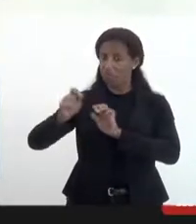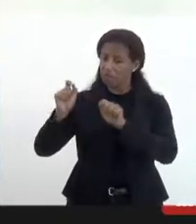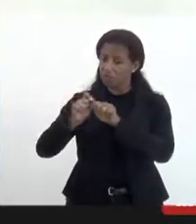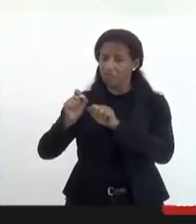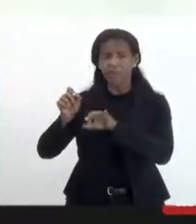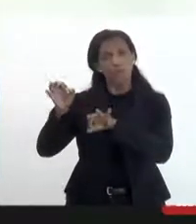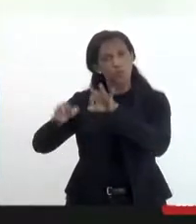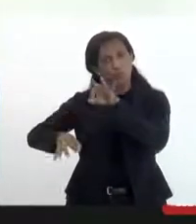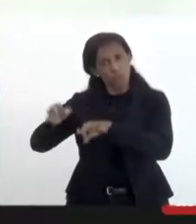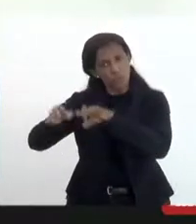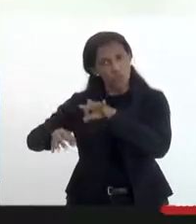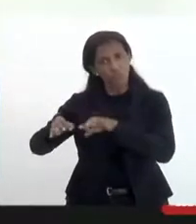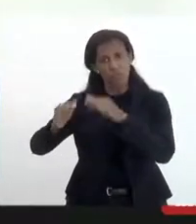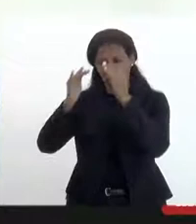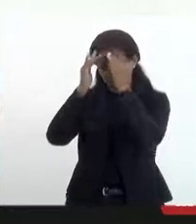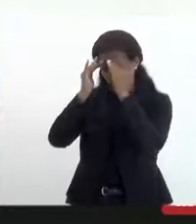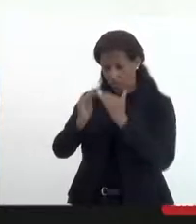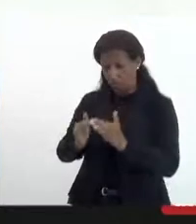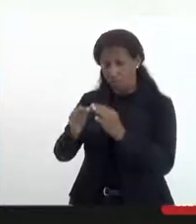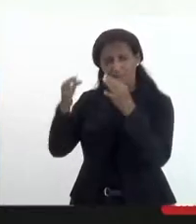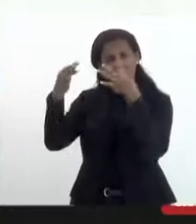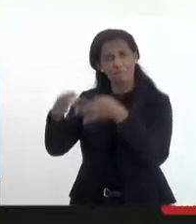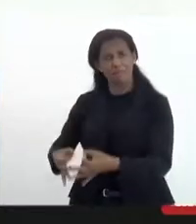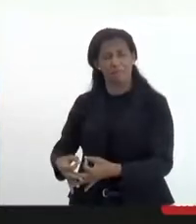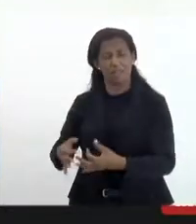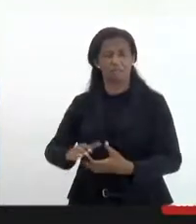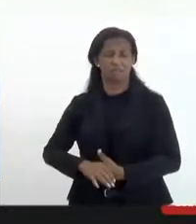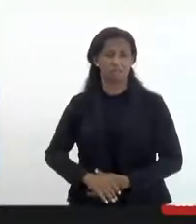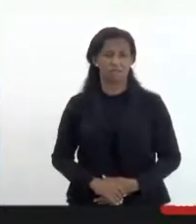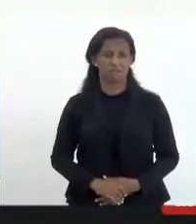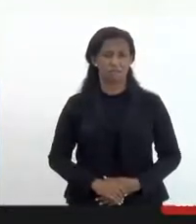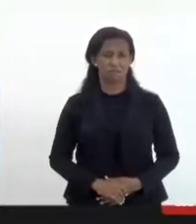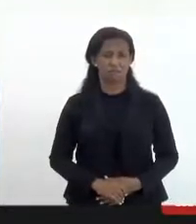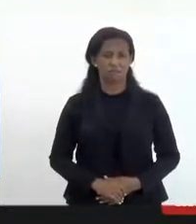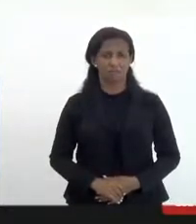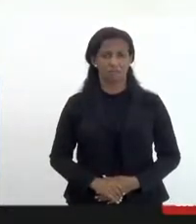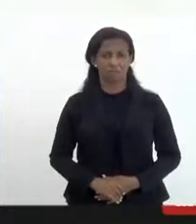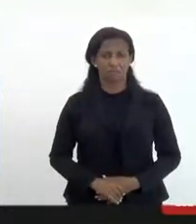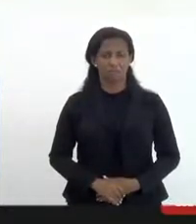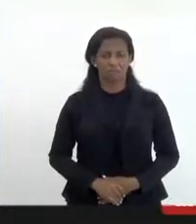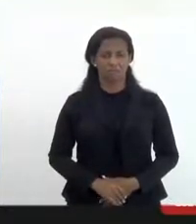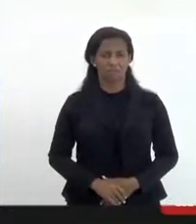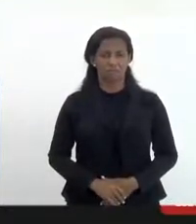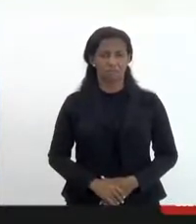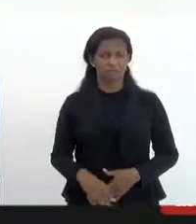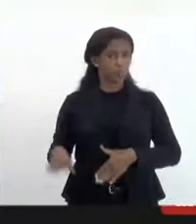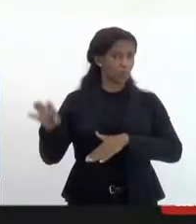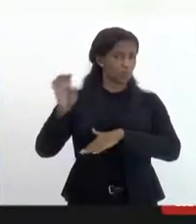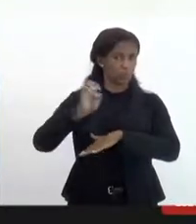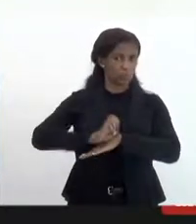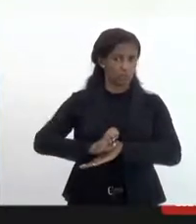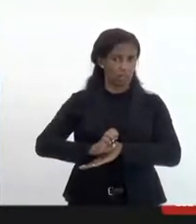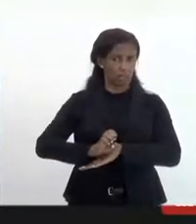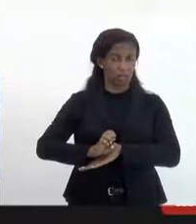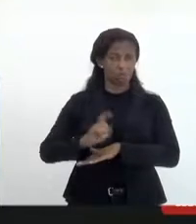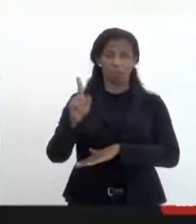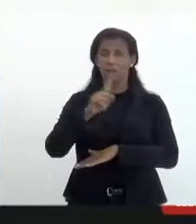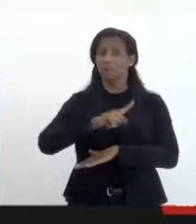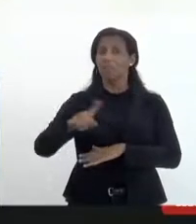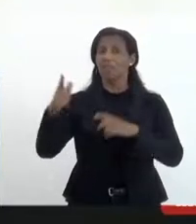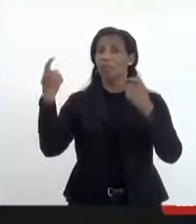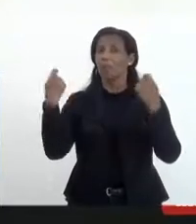justiça. É se fazer justiça. O Estado não precisa